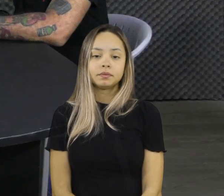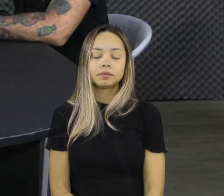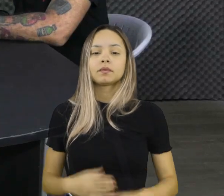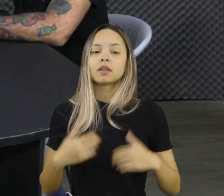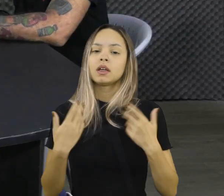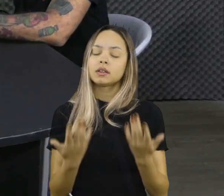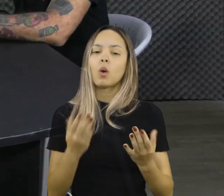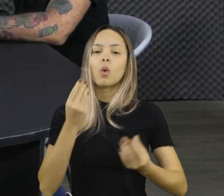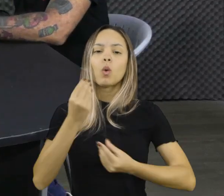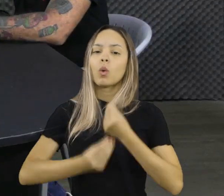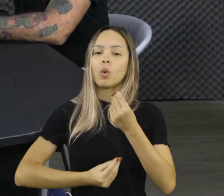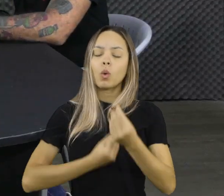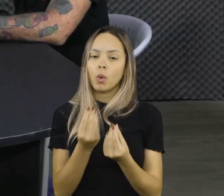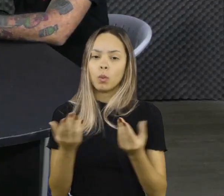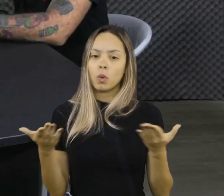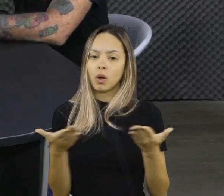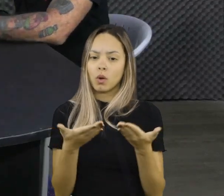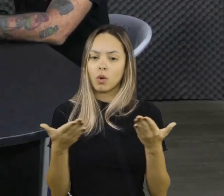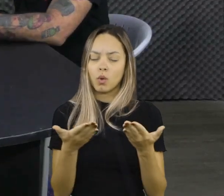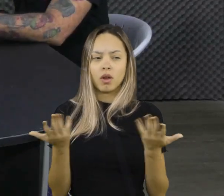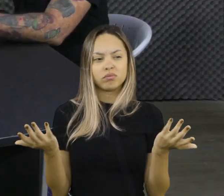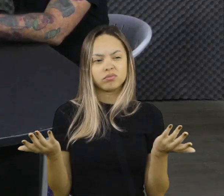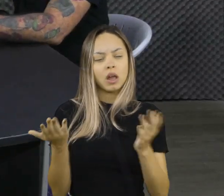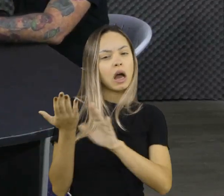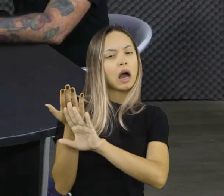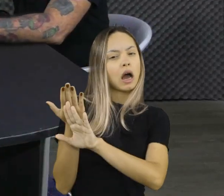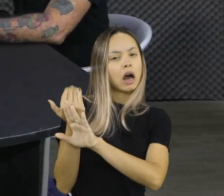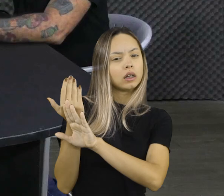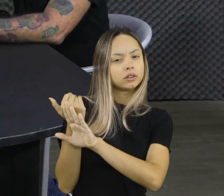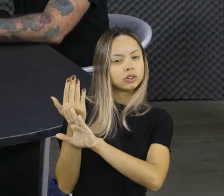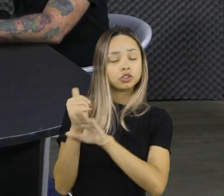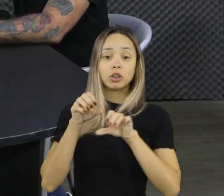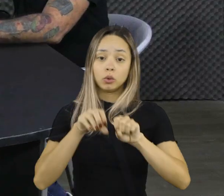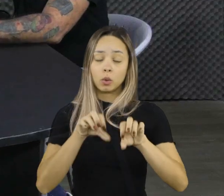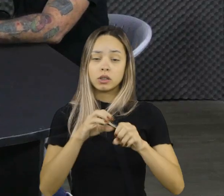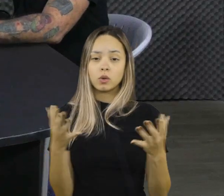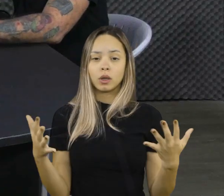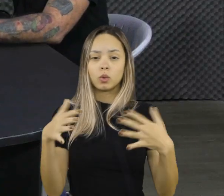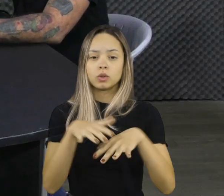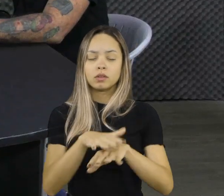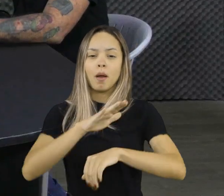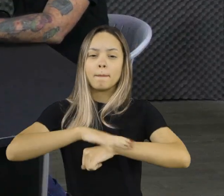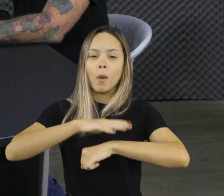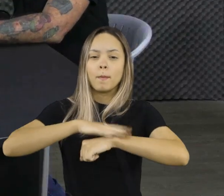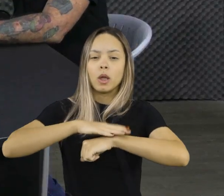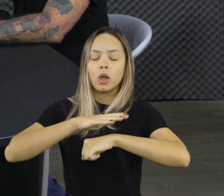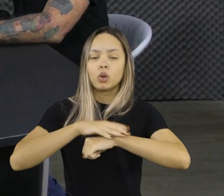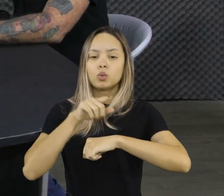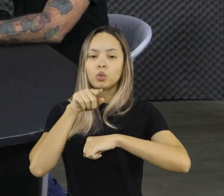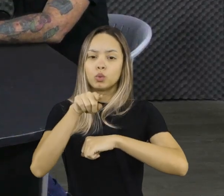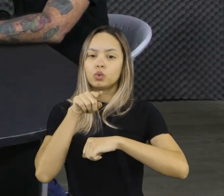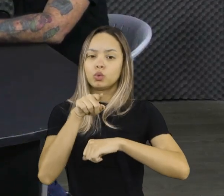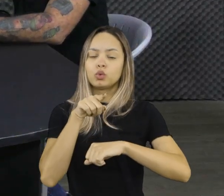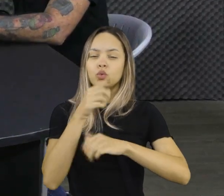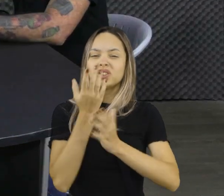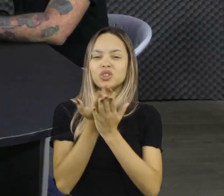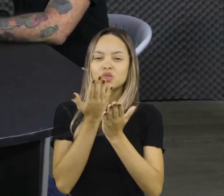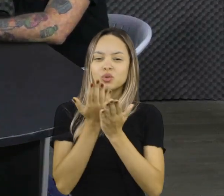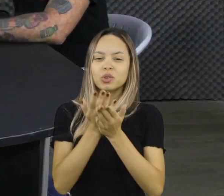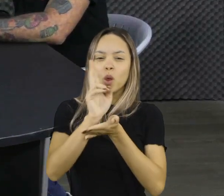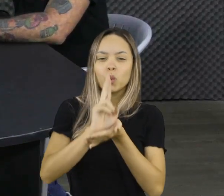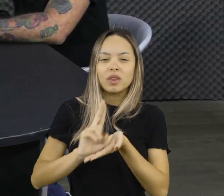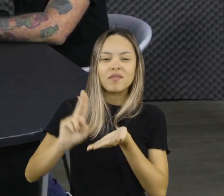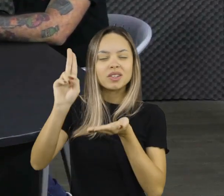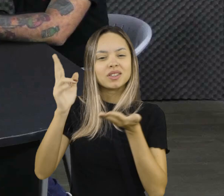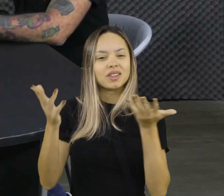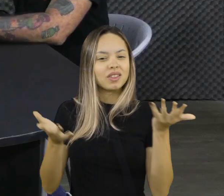educação inclusiva? Eu vou perguntar assim, como estava a educação inclusiva quando a senhora estava na universidade e como é que está